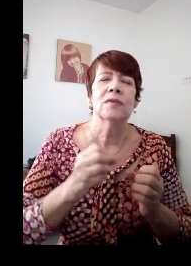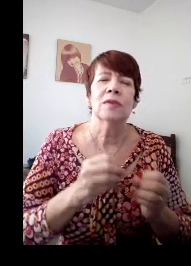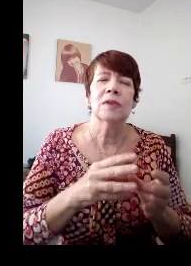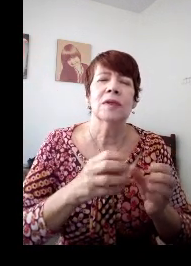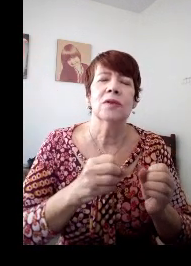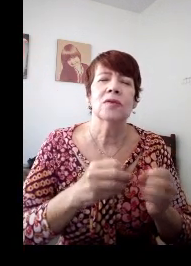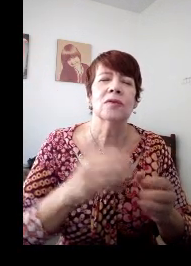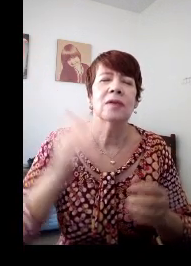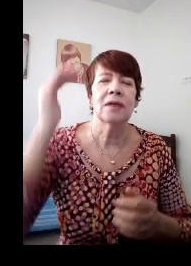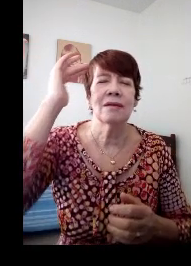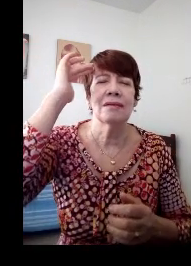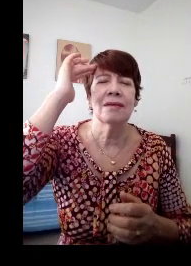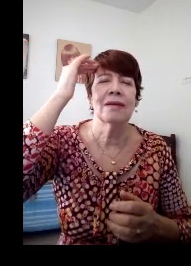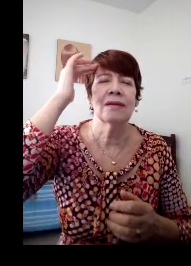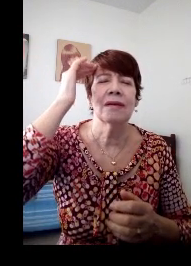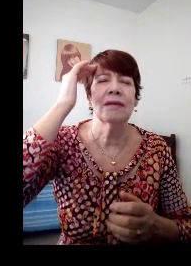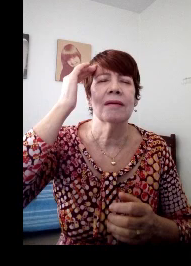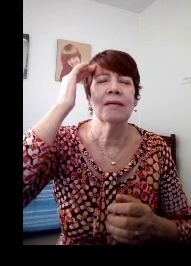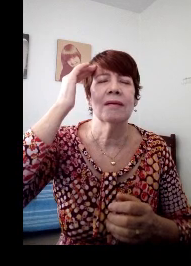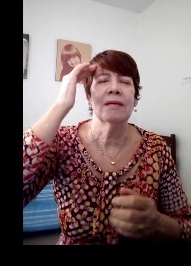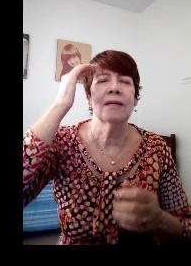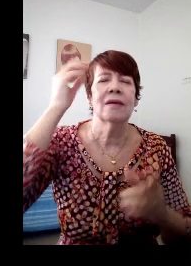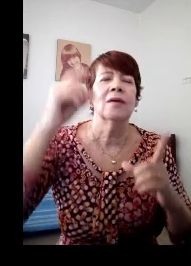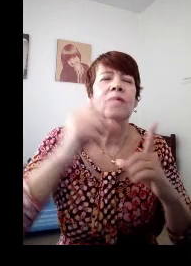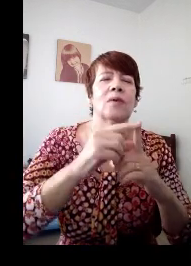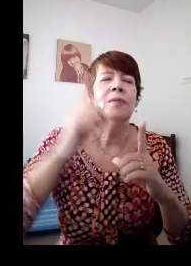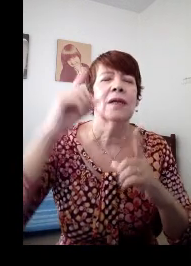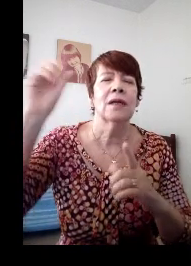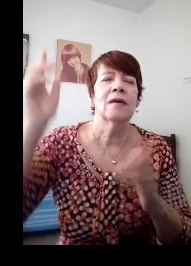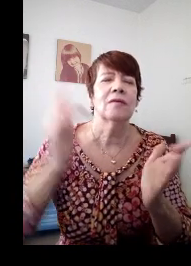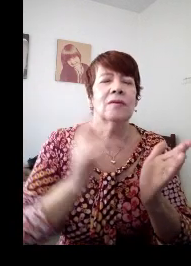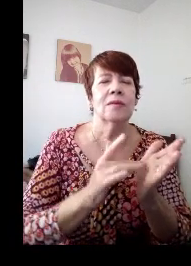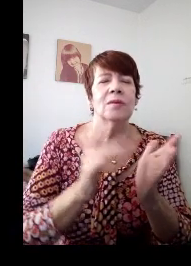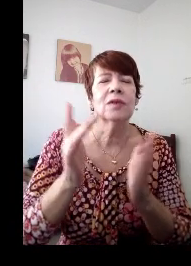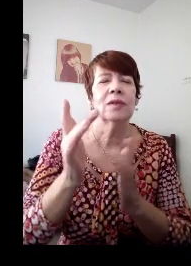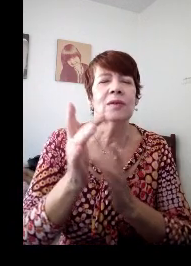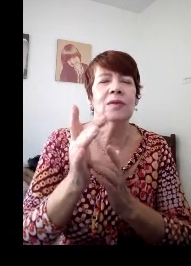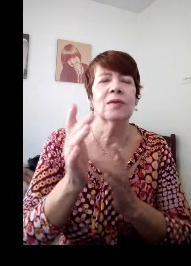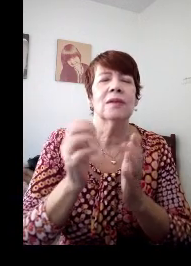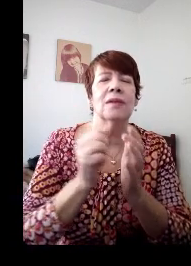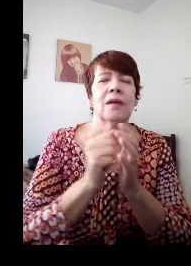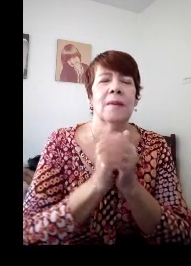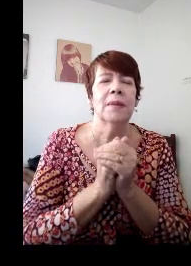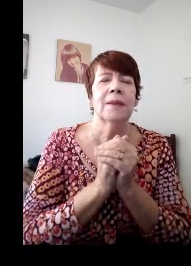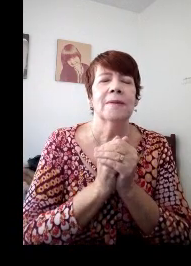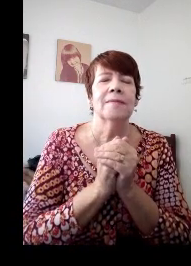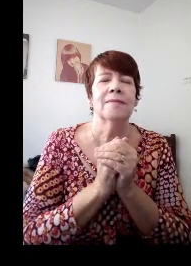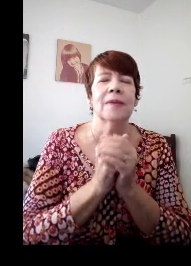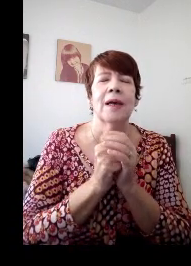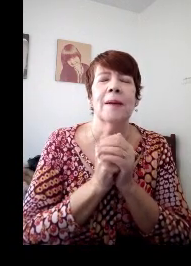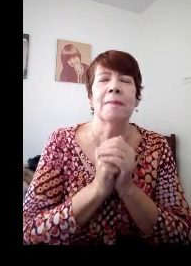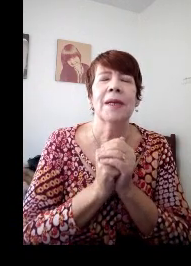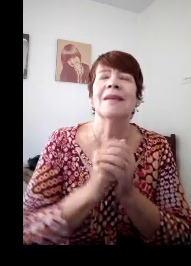a aplicação dessa mensagem para as nossas vidas, em nome de Jesus. Amém, Senhor.